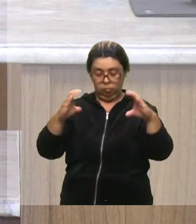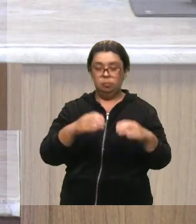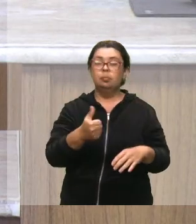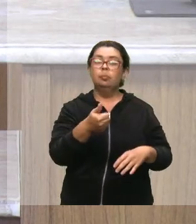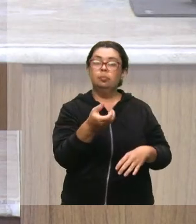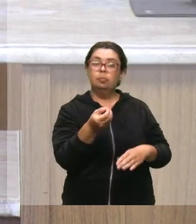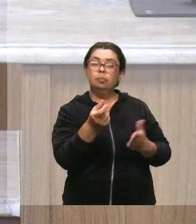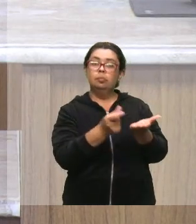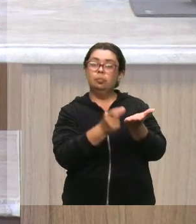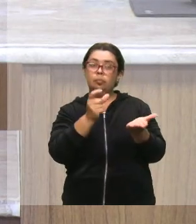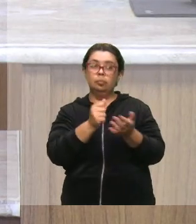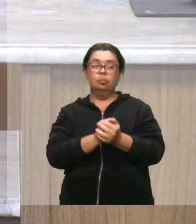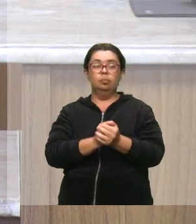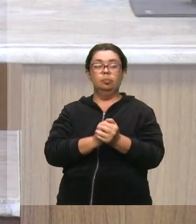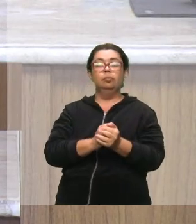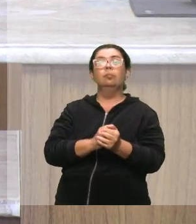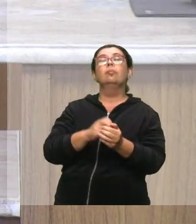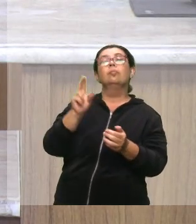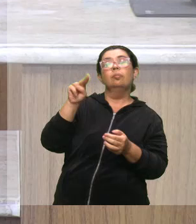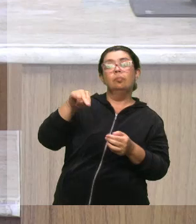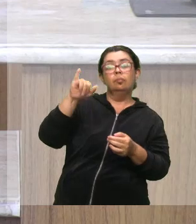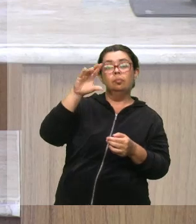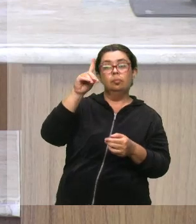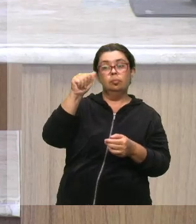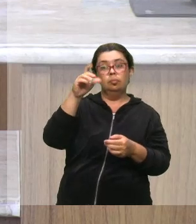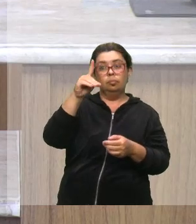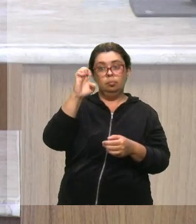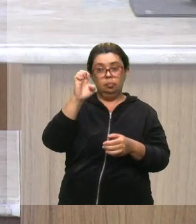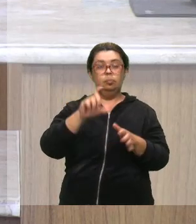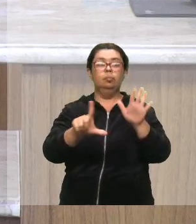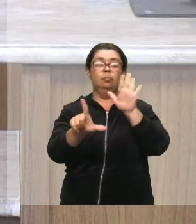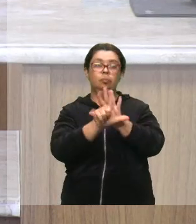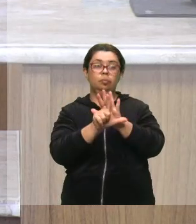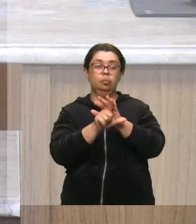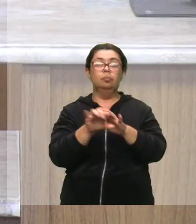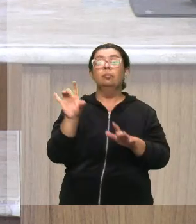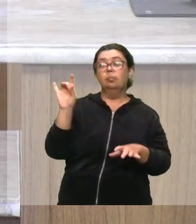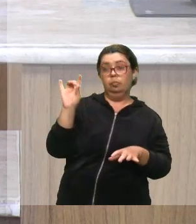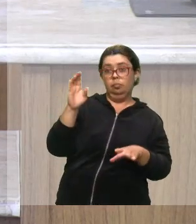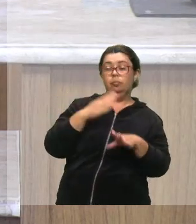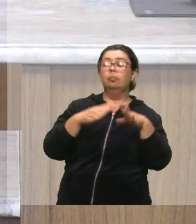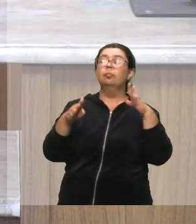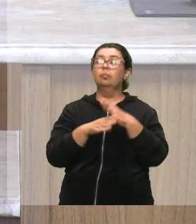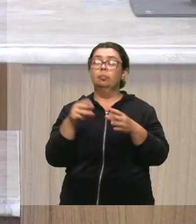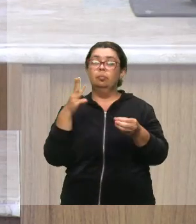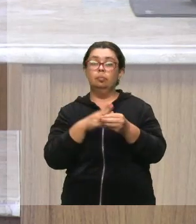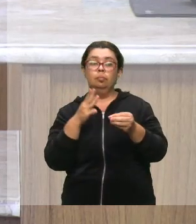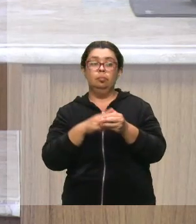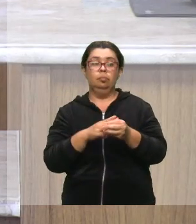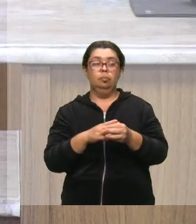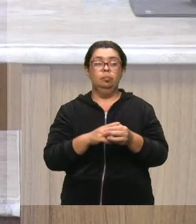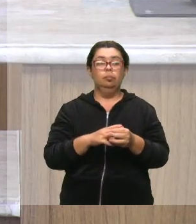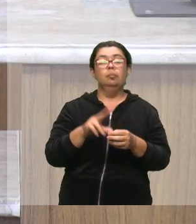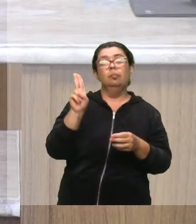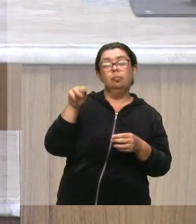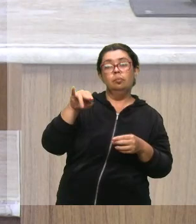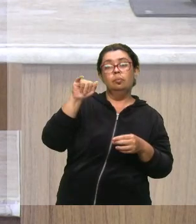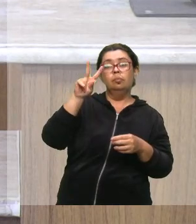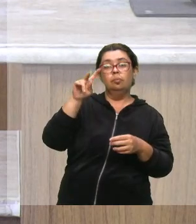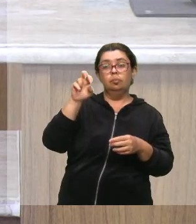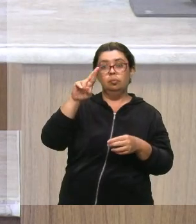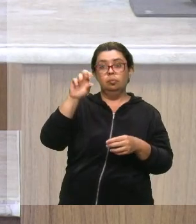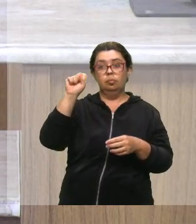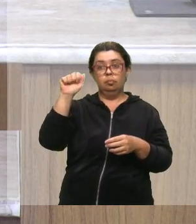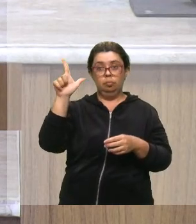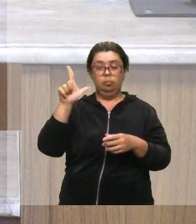princípios, que é o princípio da unidade, deve ser uma lei única para todo o município, universalidade, deve tratar